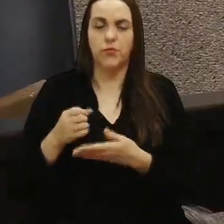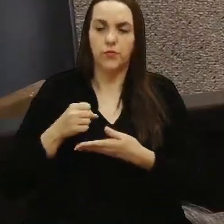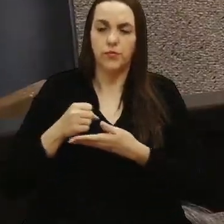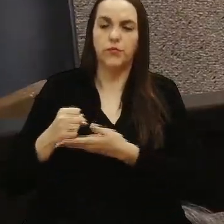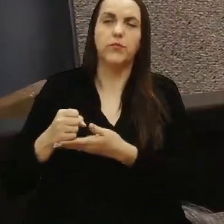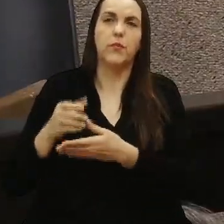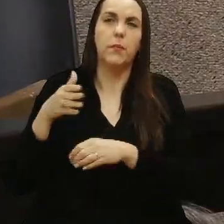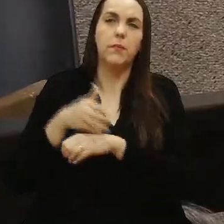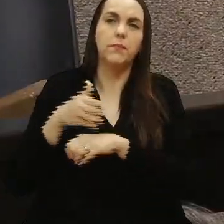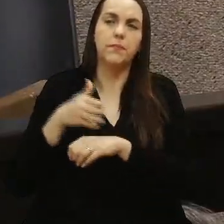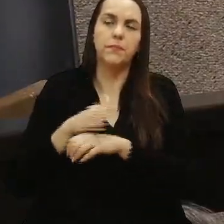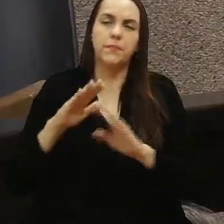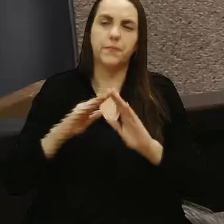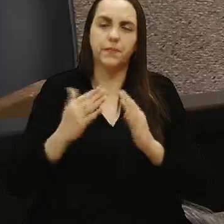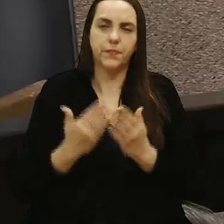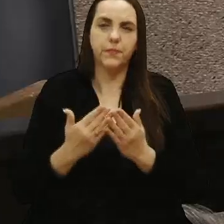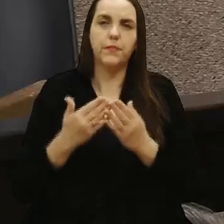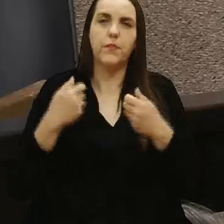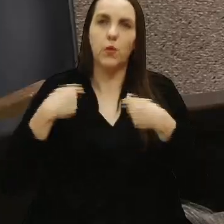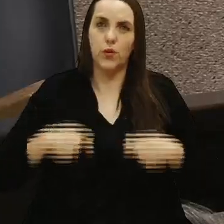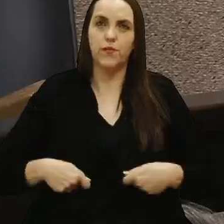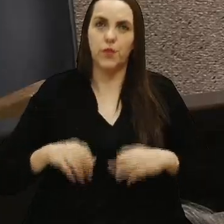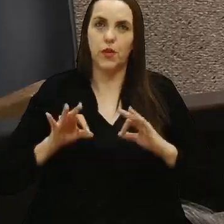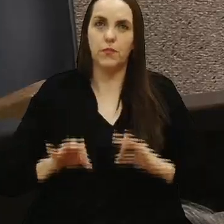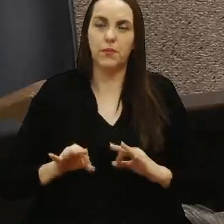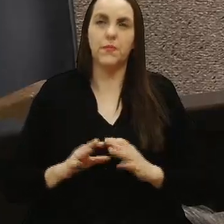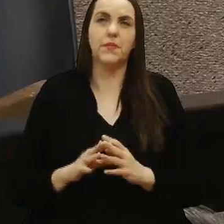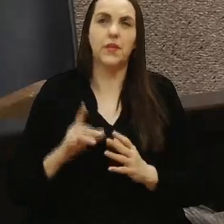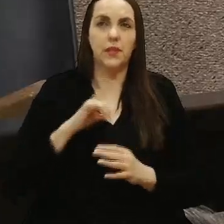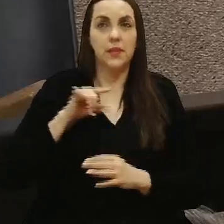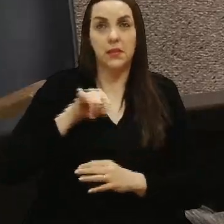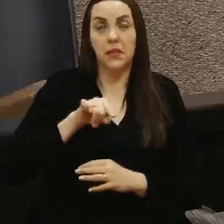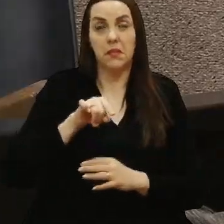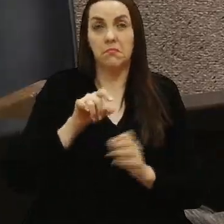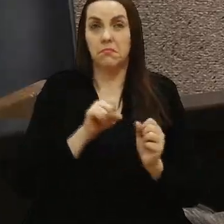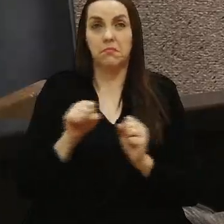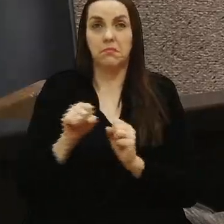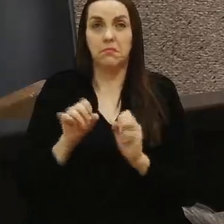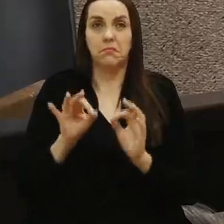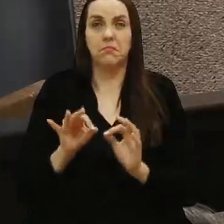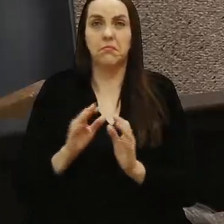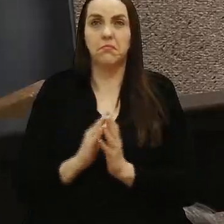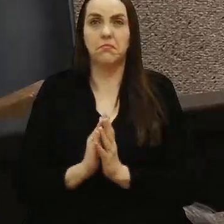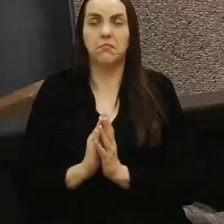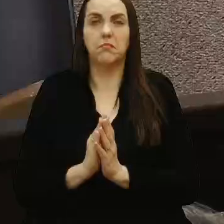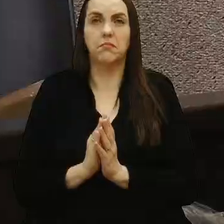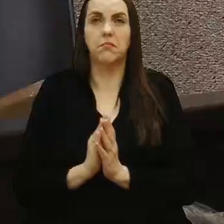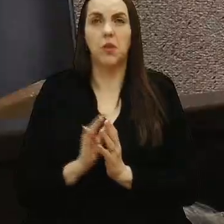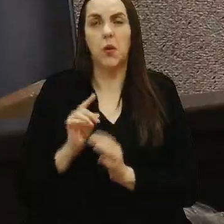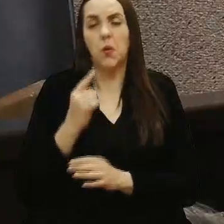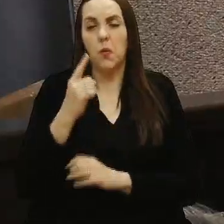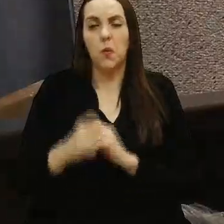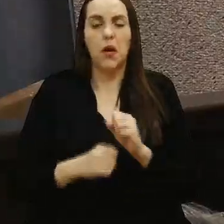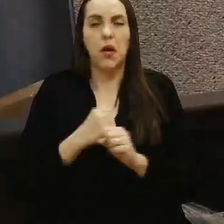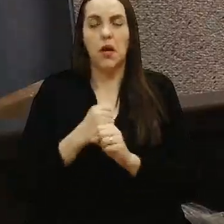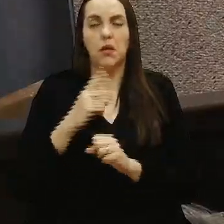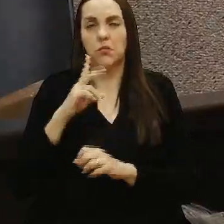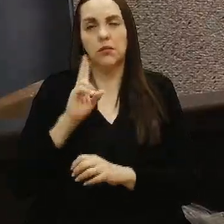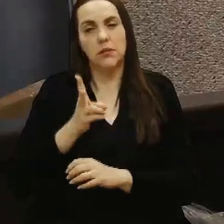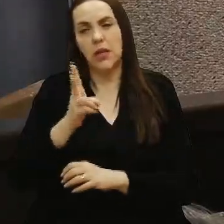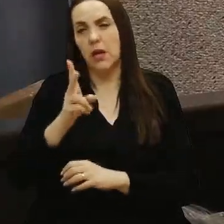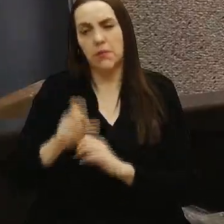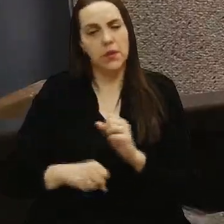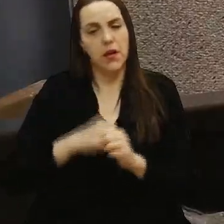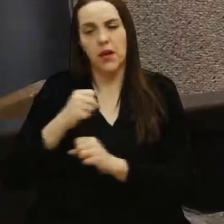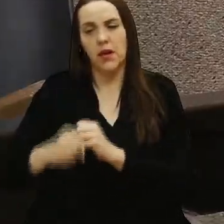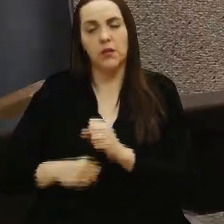escola com uniforme. E, é claro, se o poder público pudesse fornecer não somente um ano, todos os anos, seria maravilhoso.